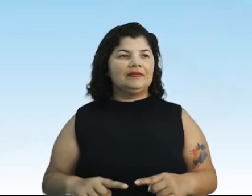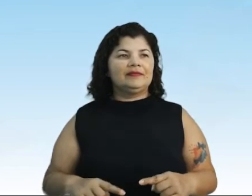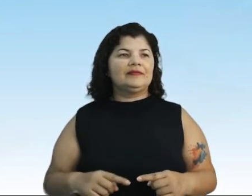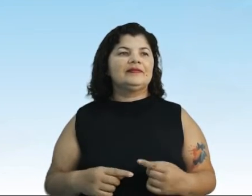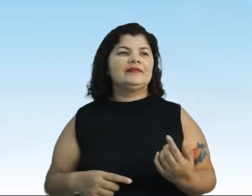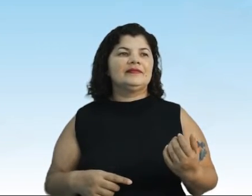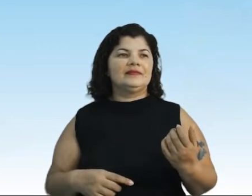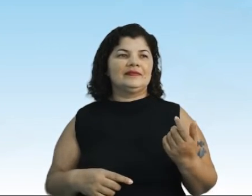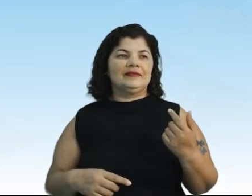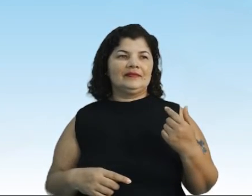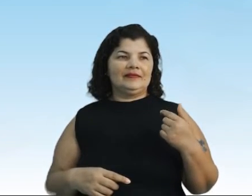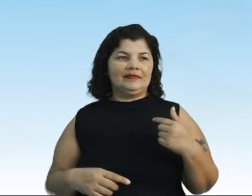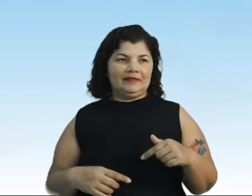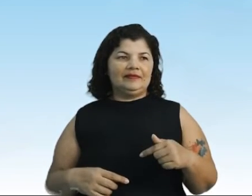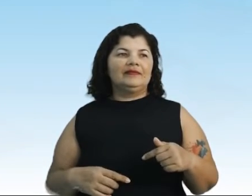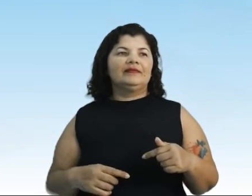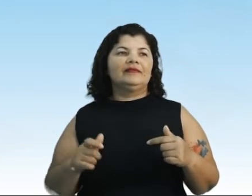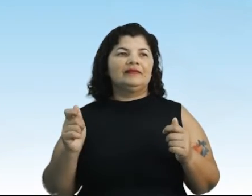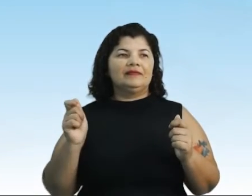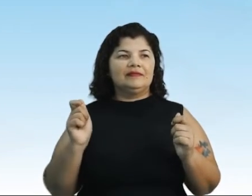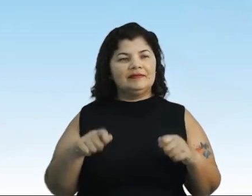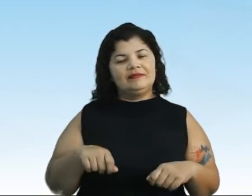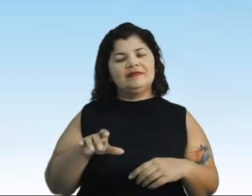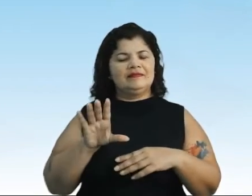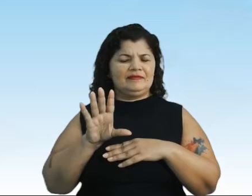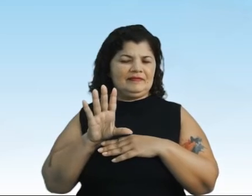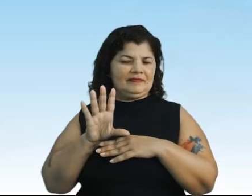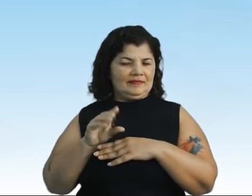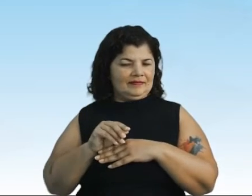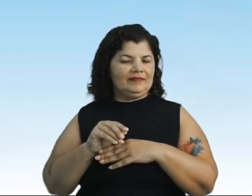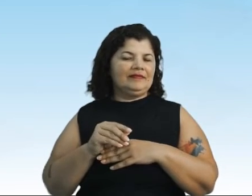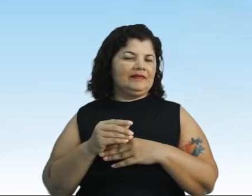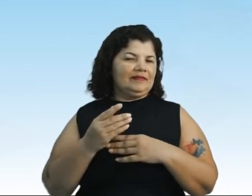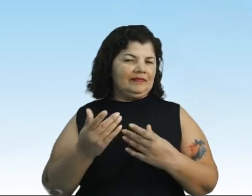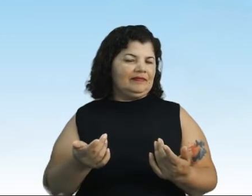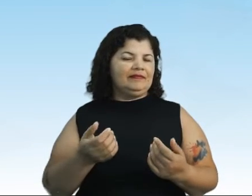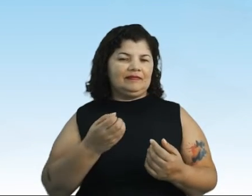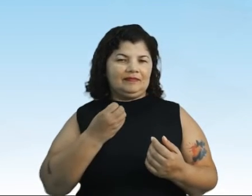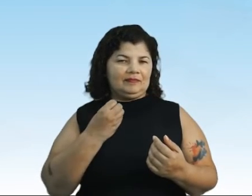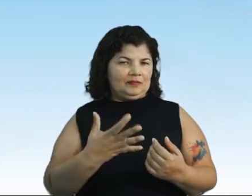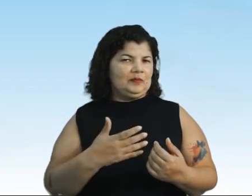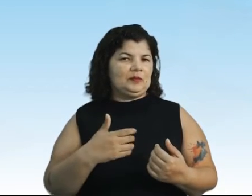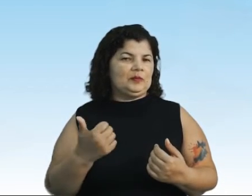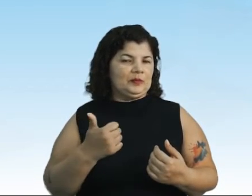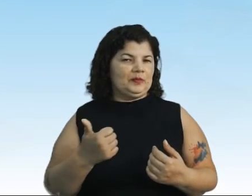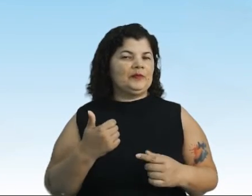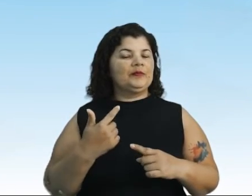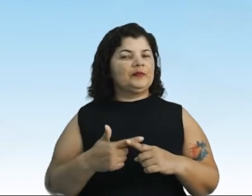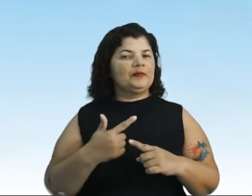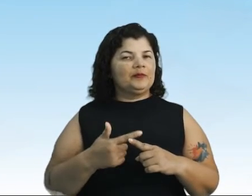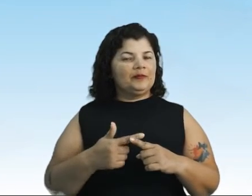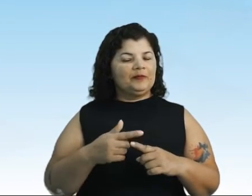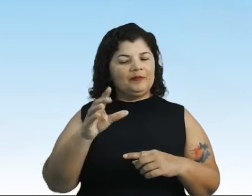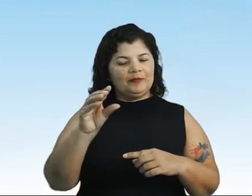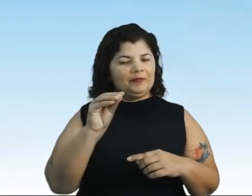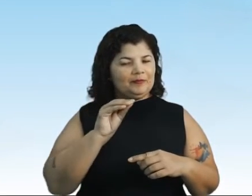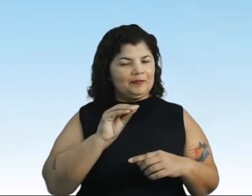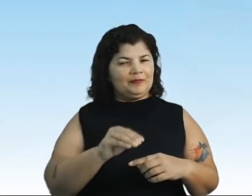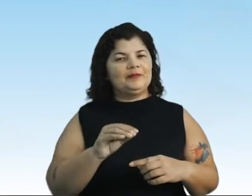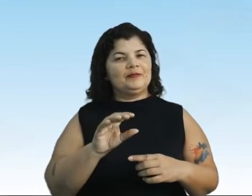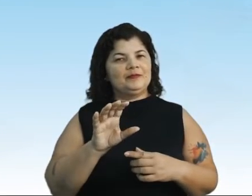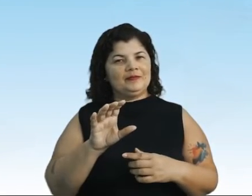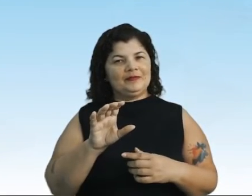take photos. Eu posso tirar foto, posso fazer registros com qualidades fotográficas, porque eu baixei um aplicativo que ele é muito